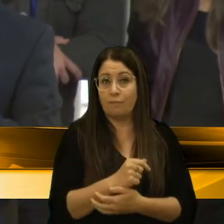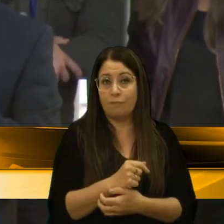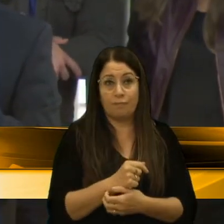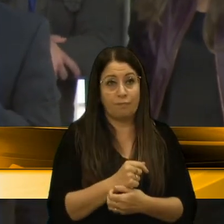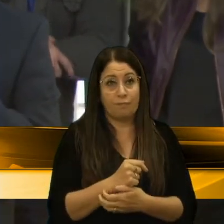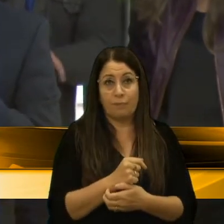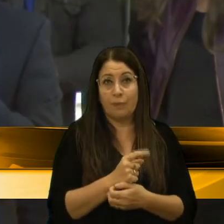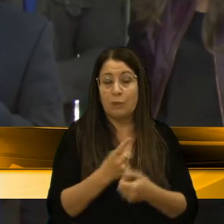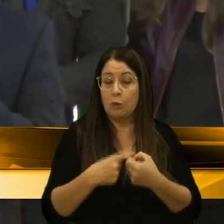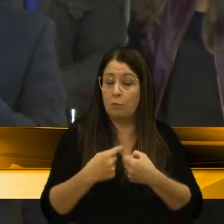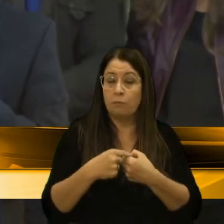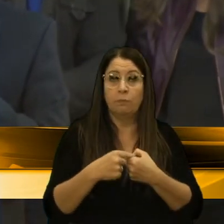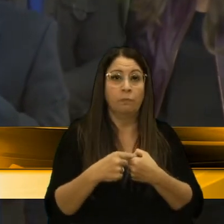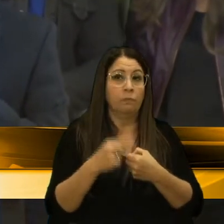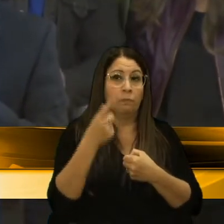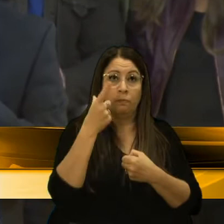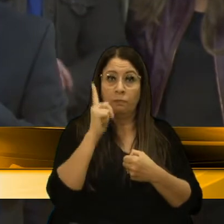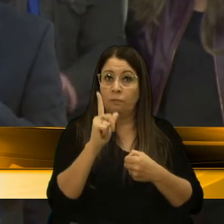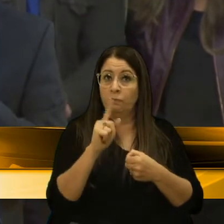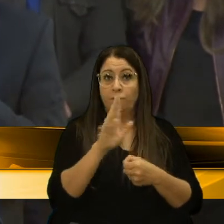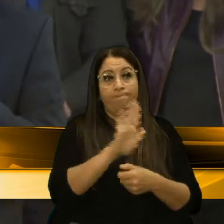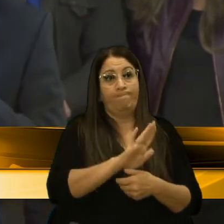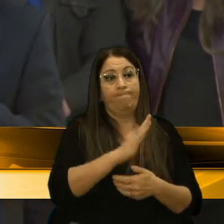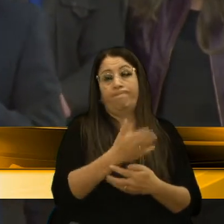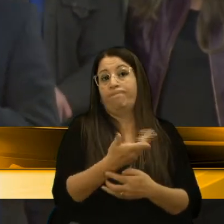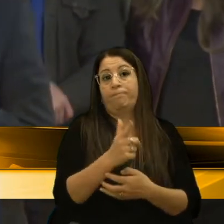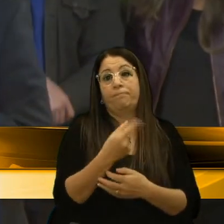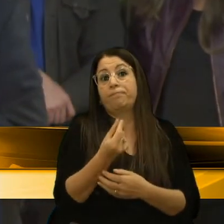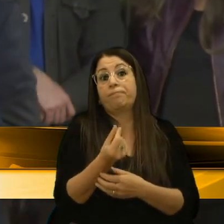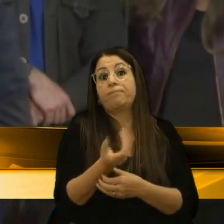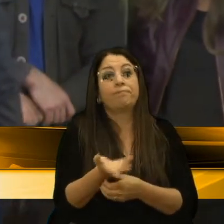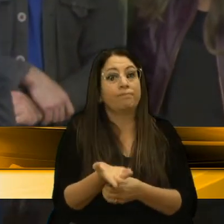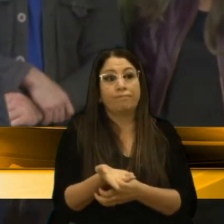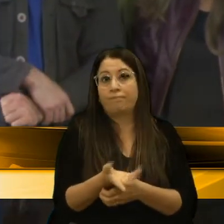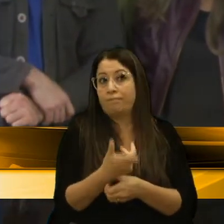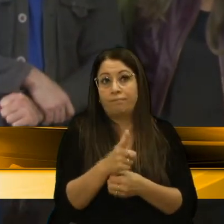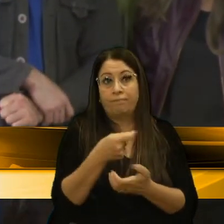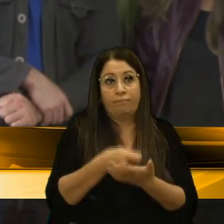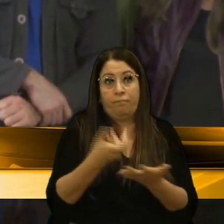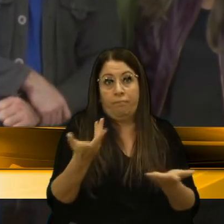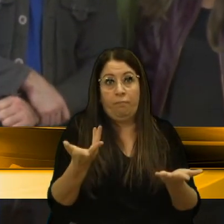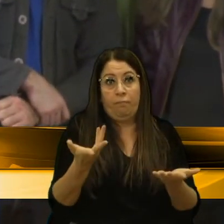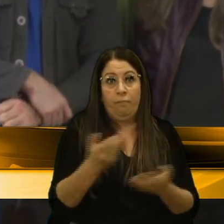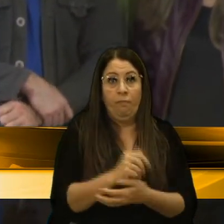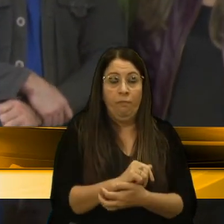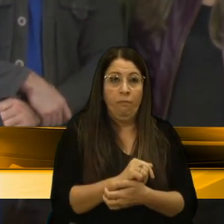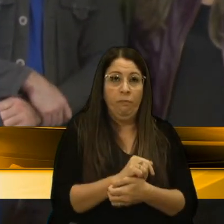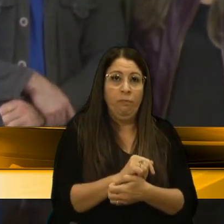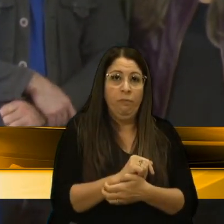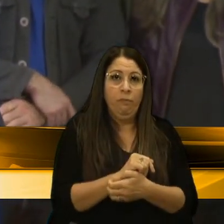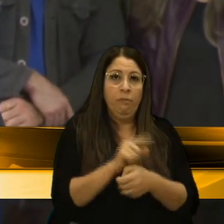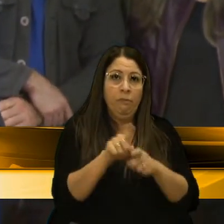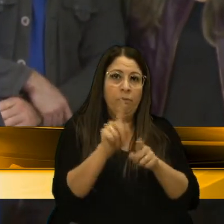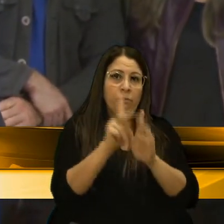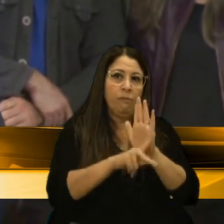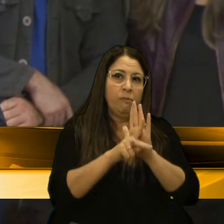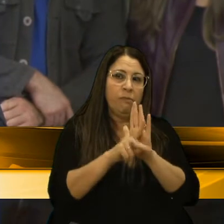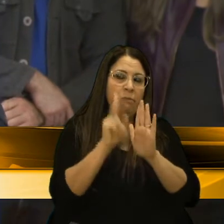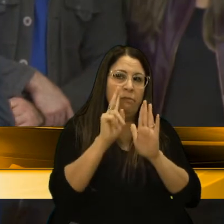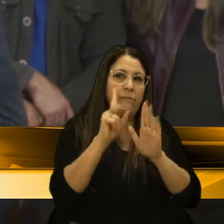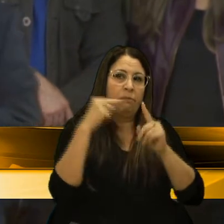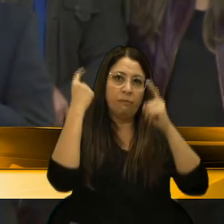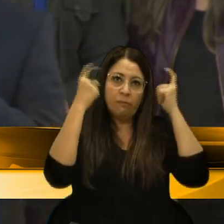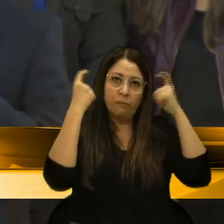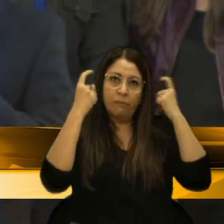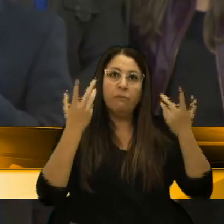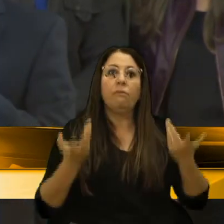O município, se não conseguir manter, não tem o que fazer. Só que, com esse projeto, eu fico muito